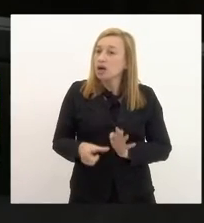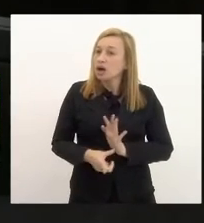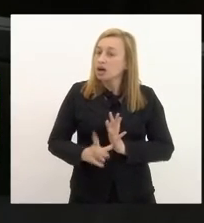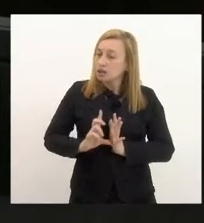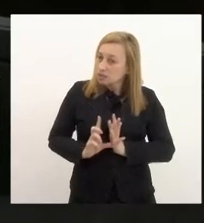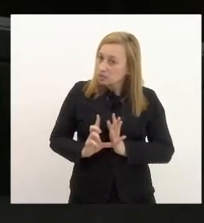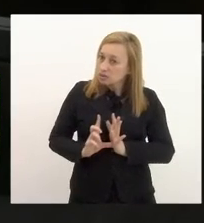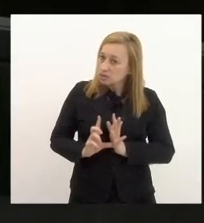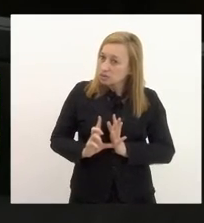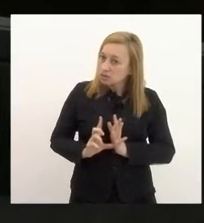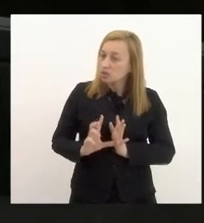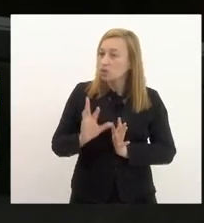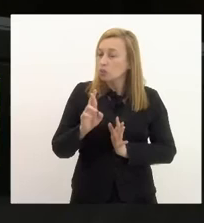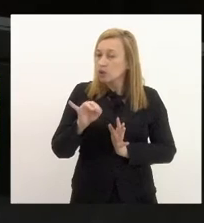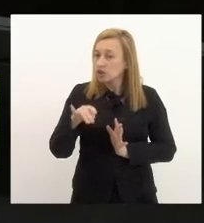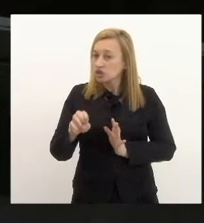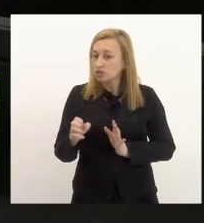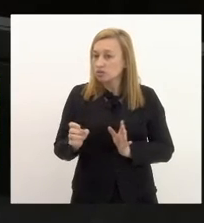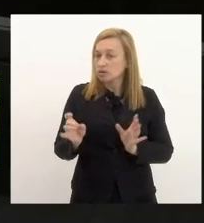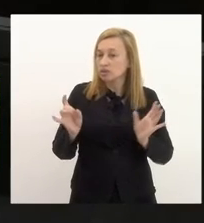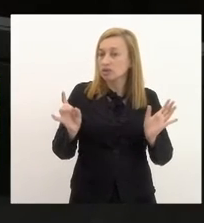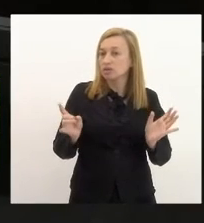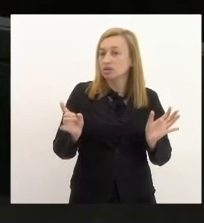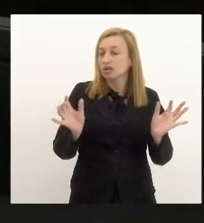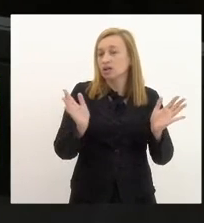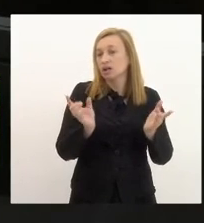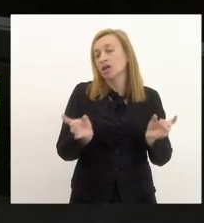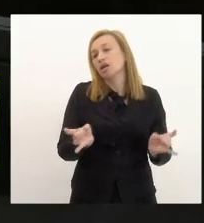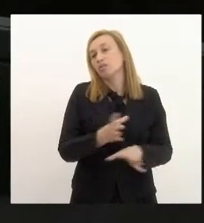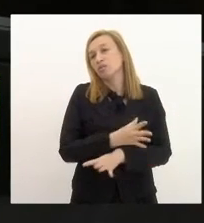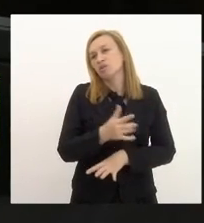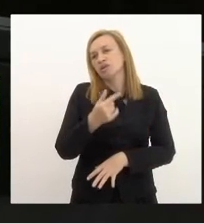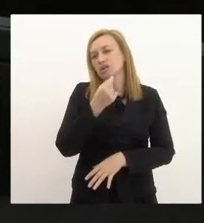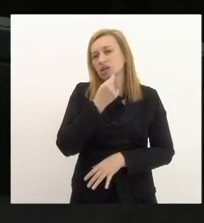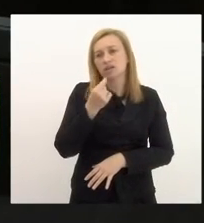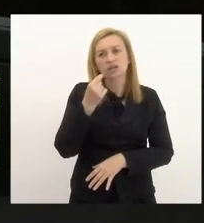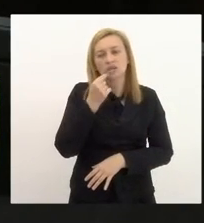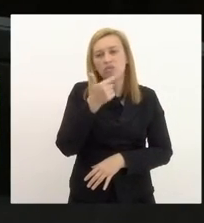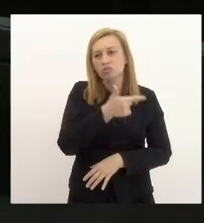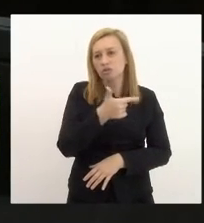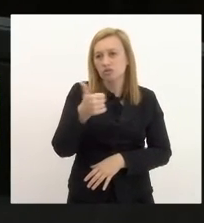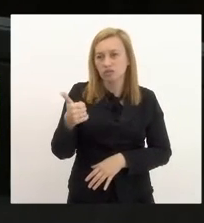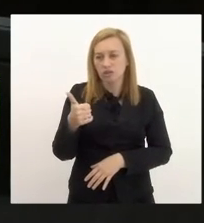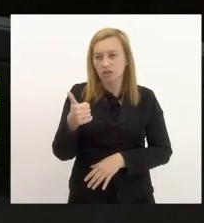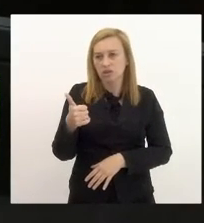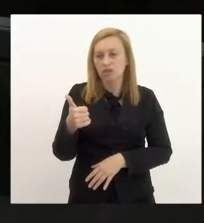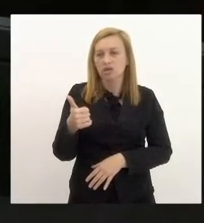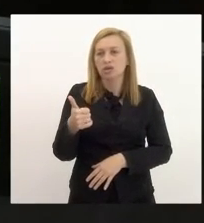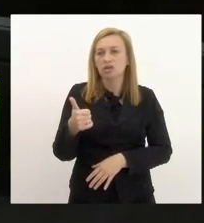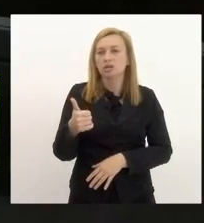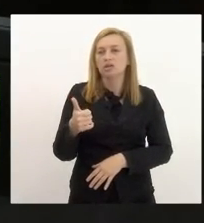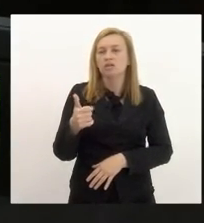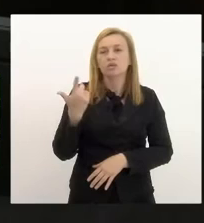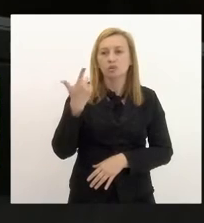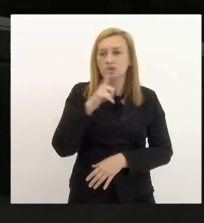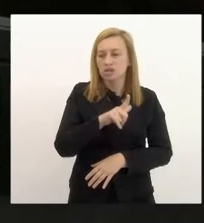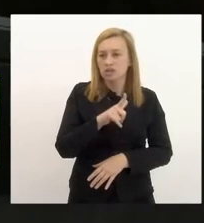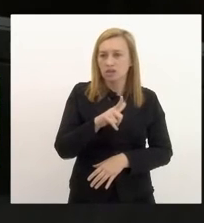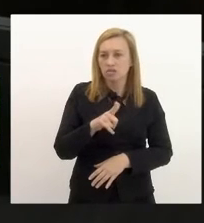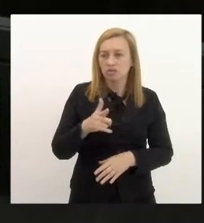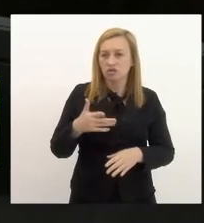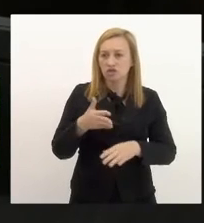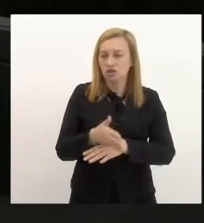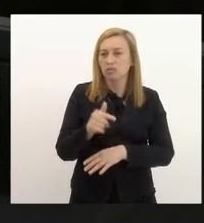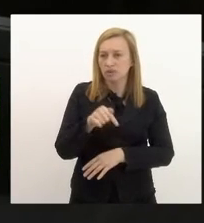o regime acabou em setembro de 2020 não estamos fazendo um ano agora e nós conseguimos a liminar EA liminar foi até